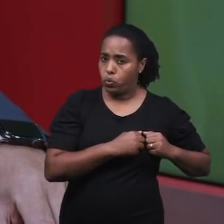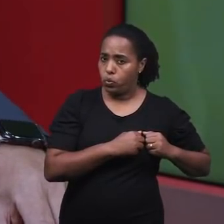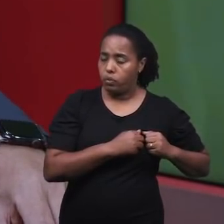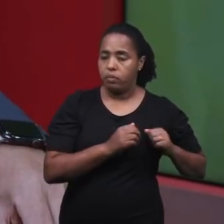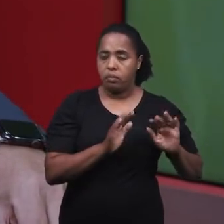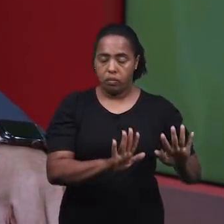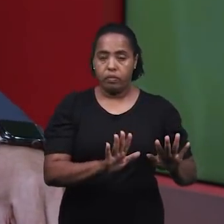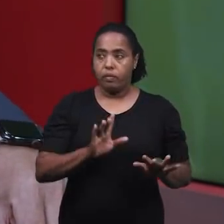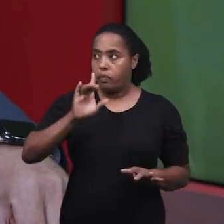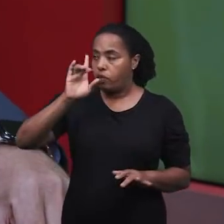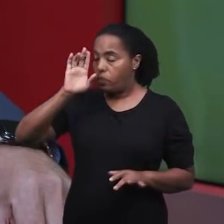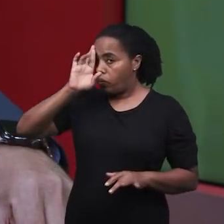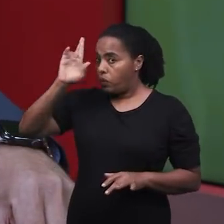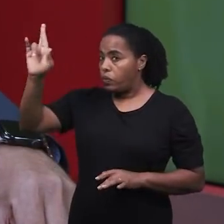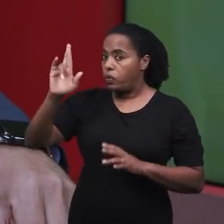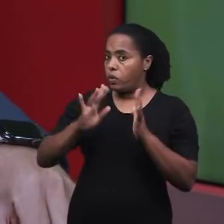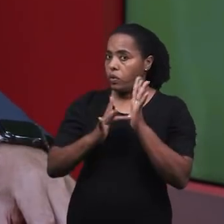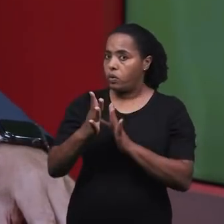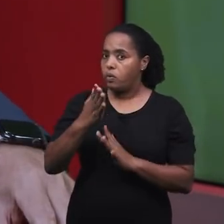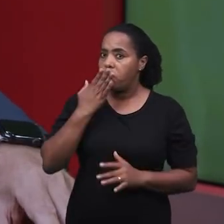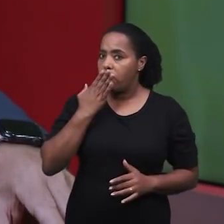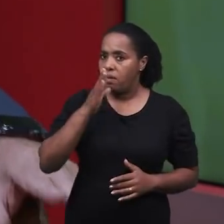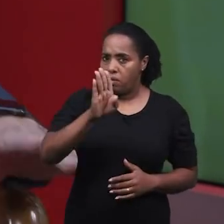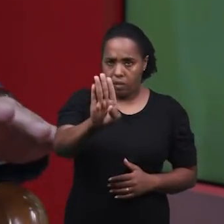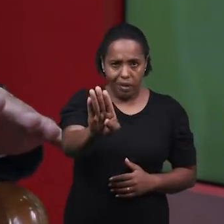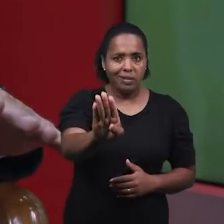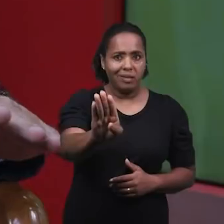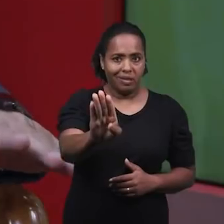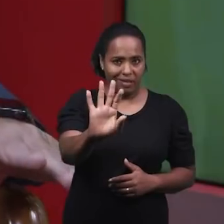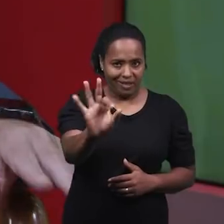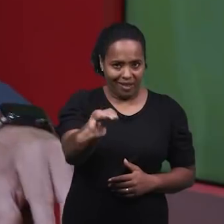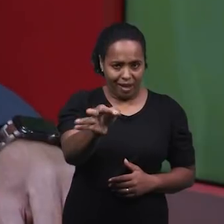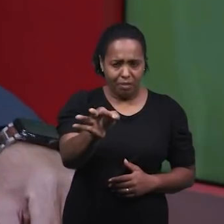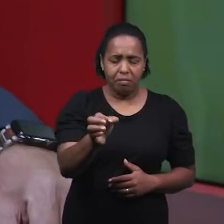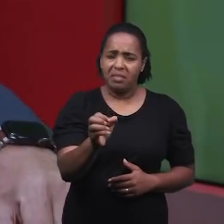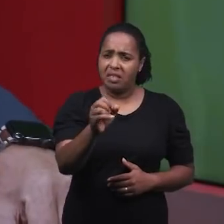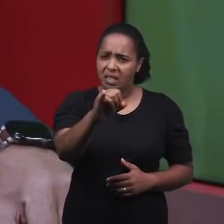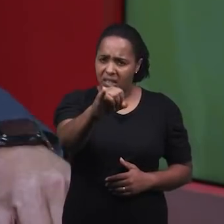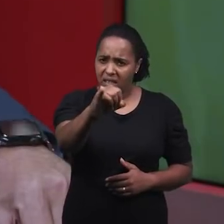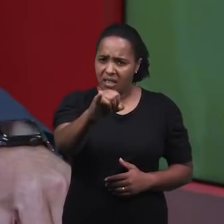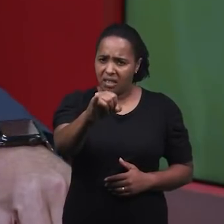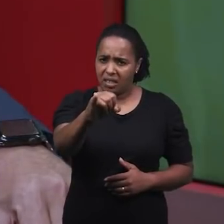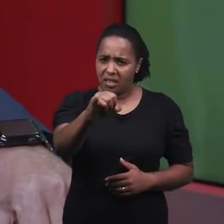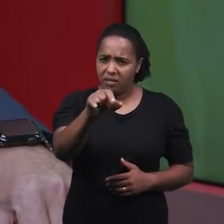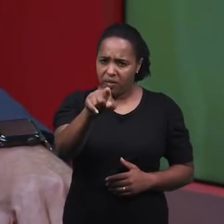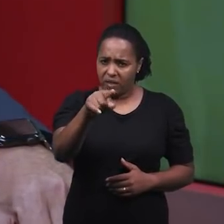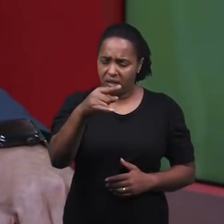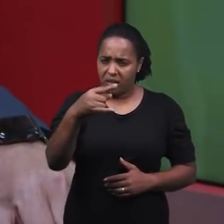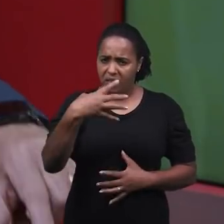A promessa do Senhor Jesus. Você está sem paz?